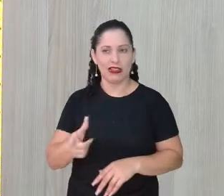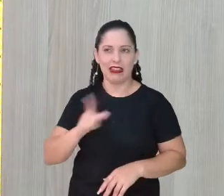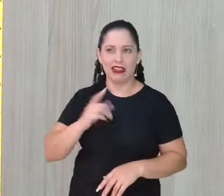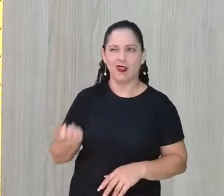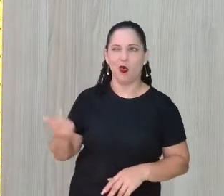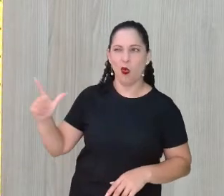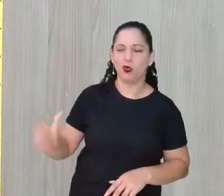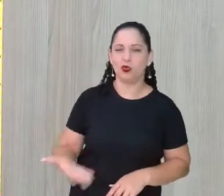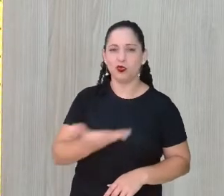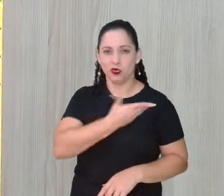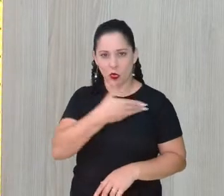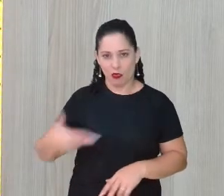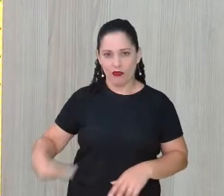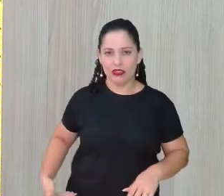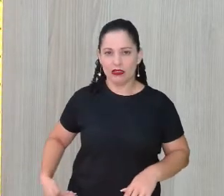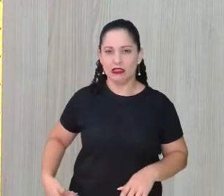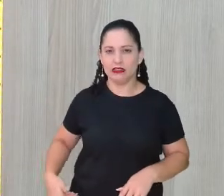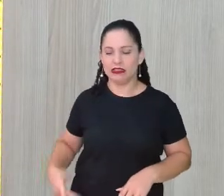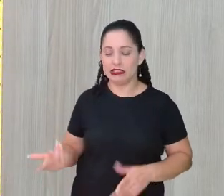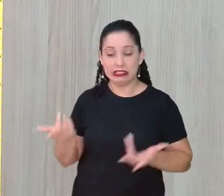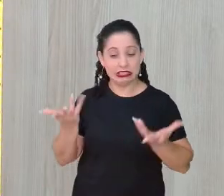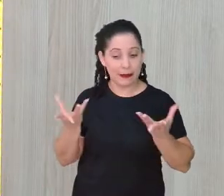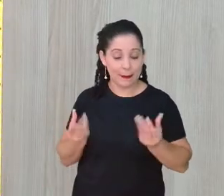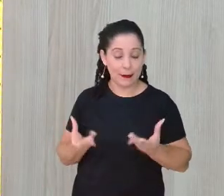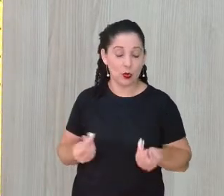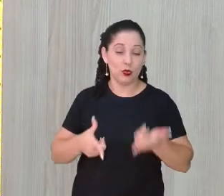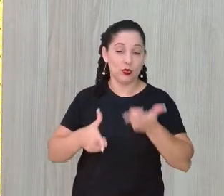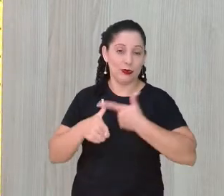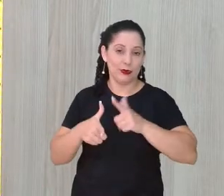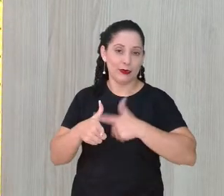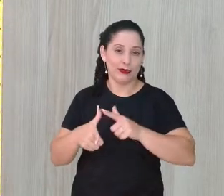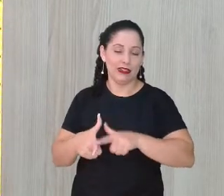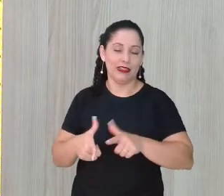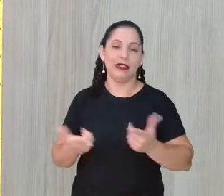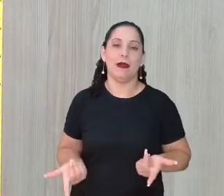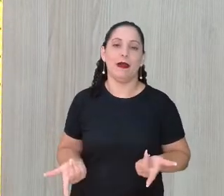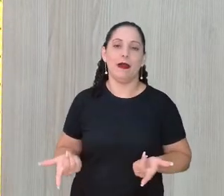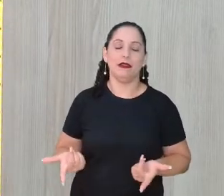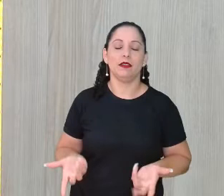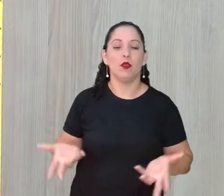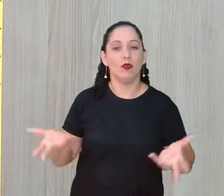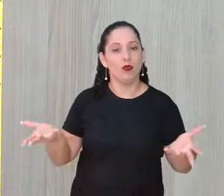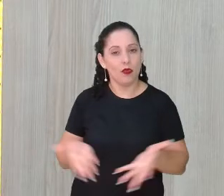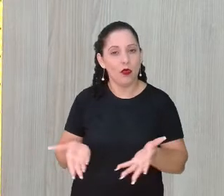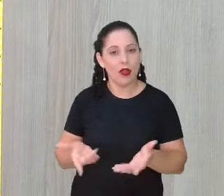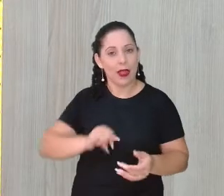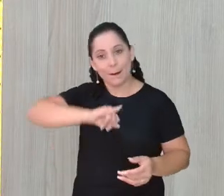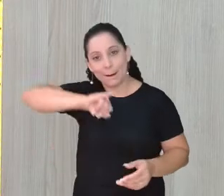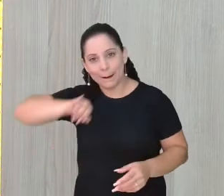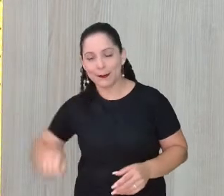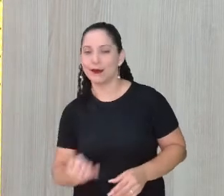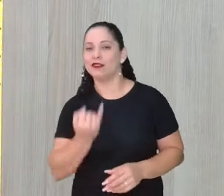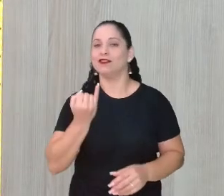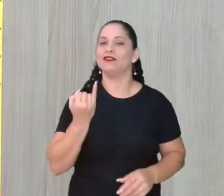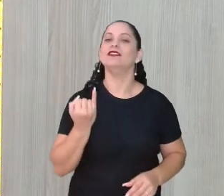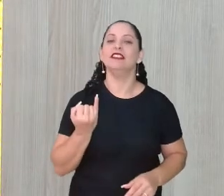e os jacobinos vão voltar ao poder de novo. Então, eles quiseram aproveitar a situação, né,